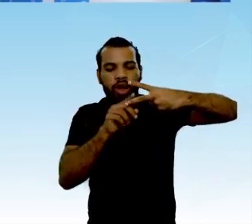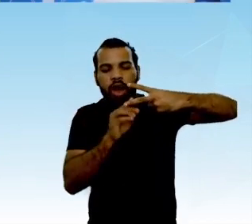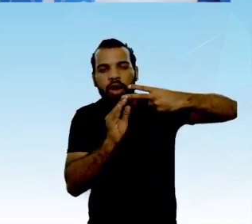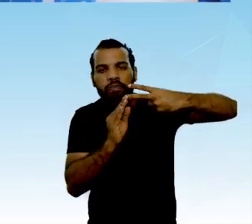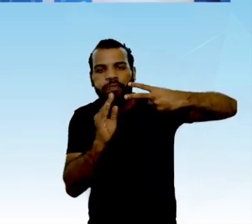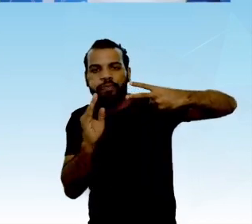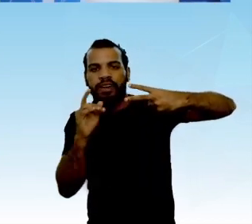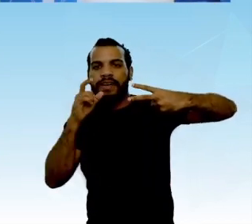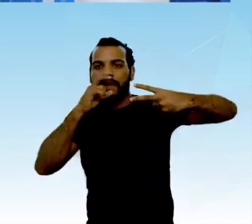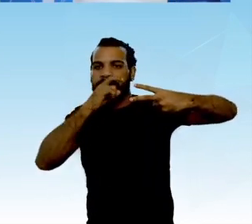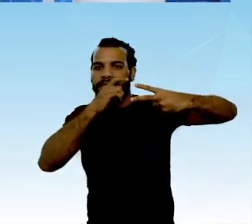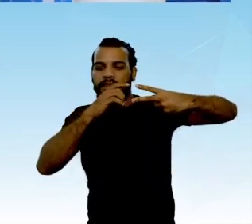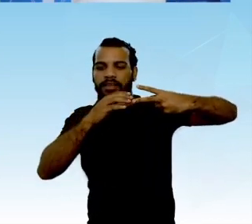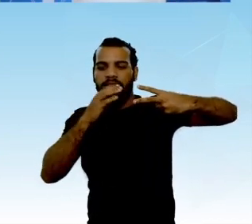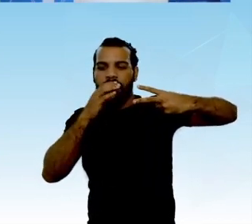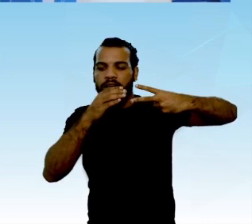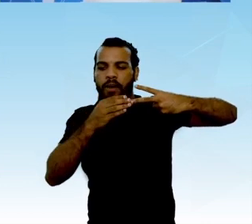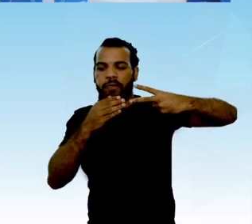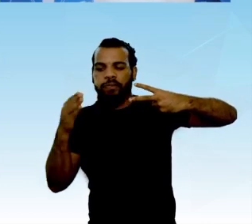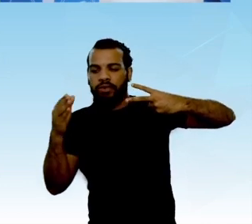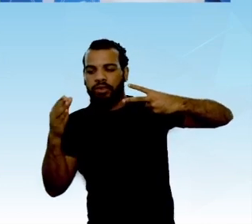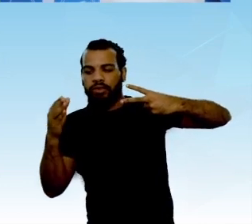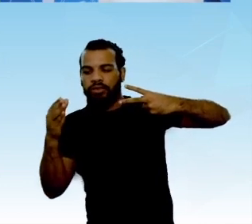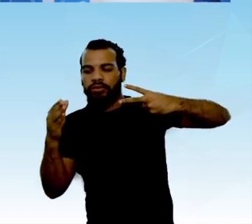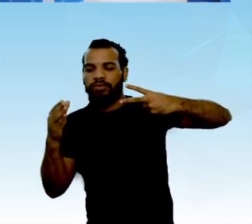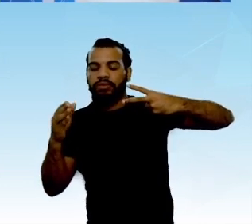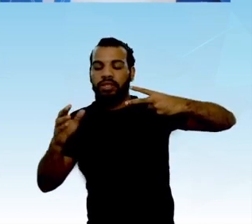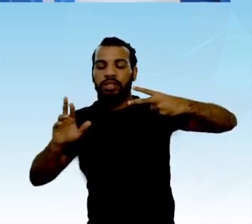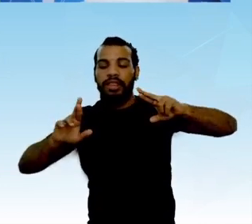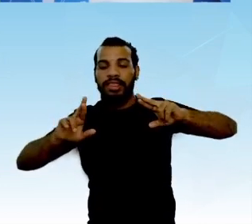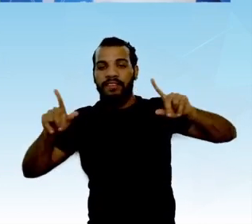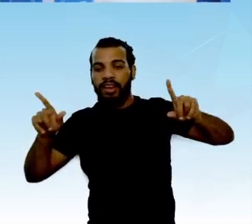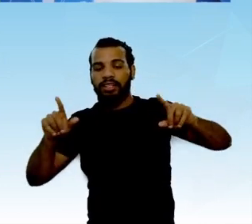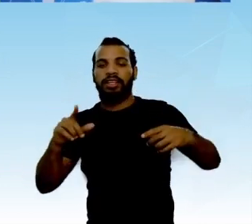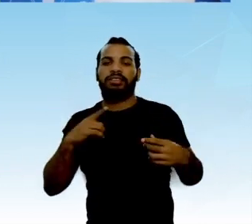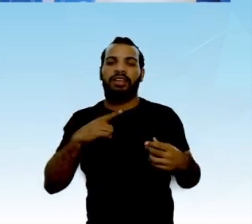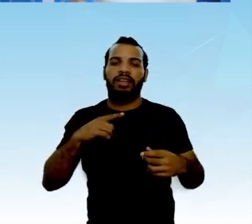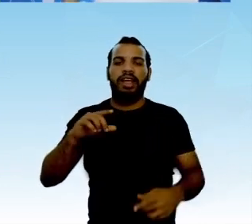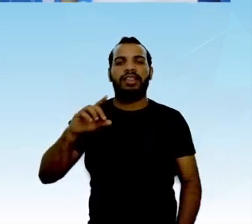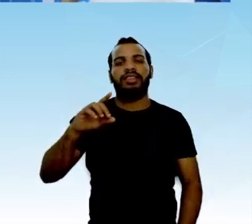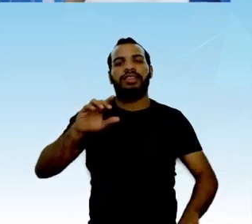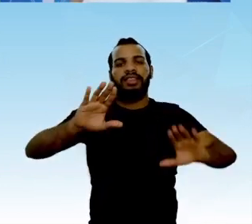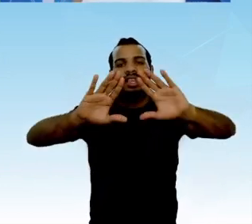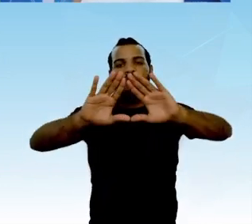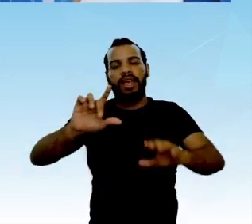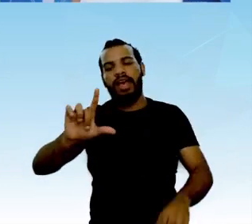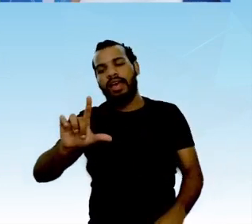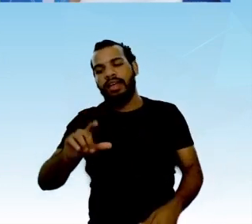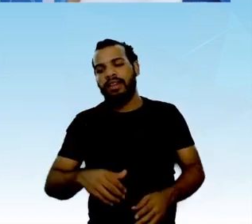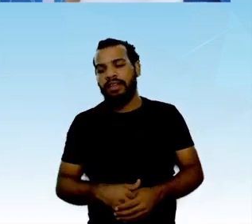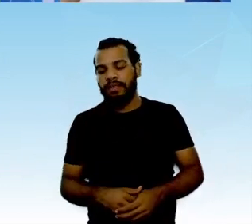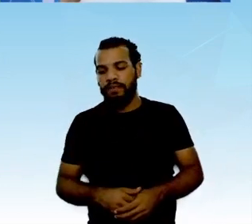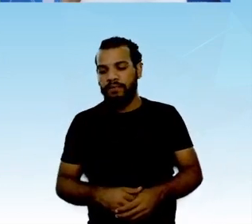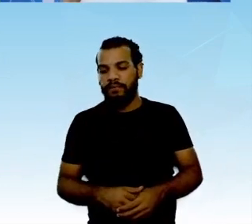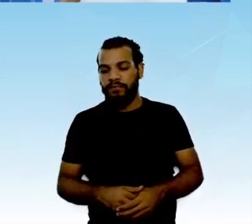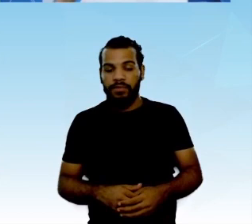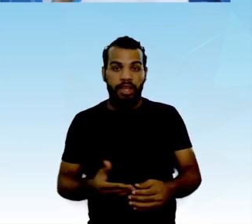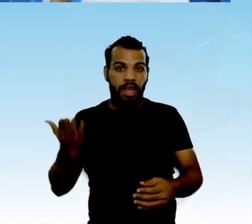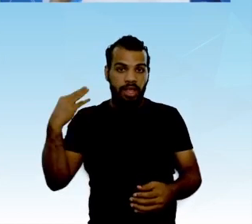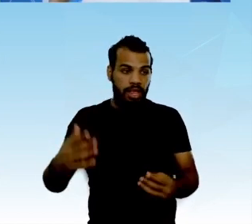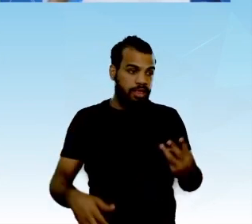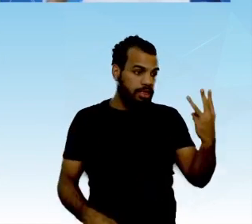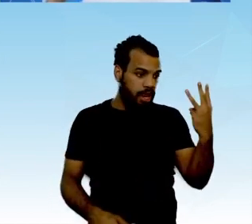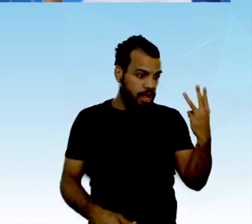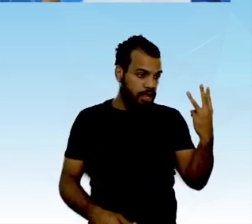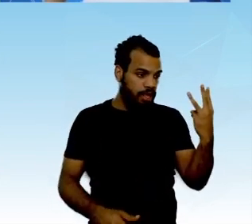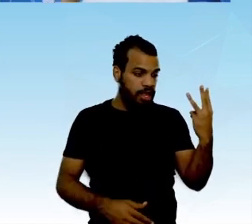a diferença é o ΔL. A grosso modo, tinha 3 metros e ficou com